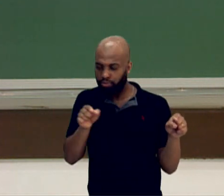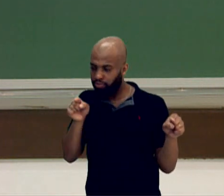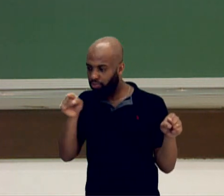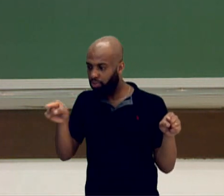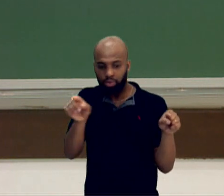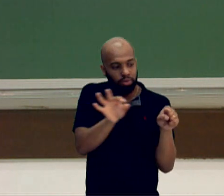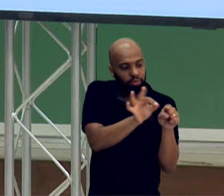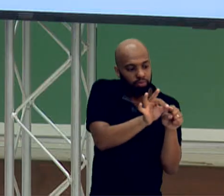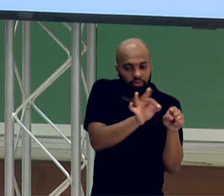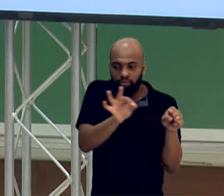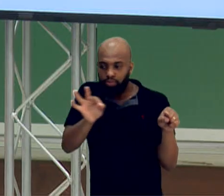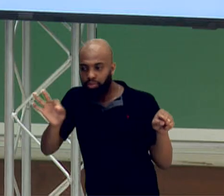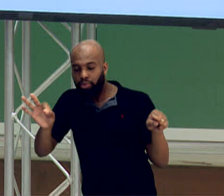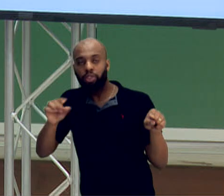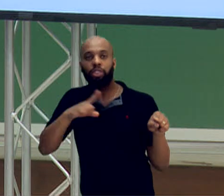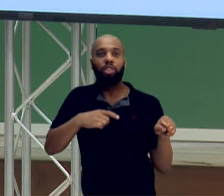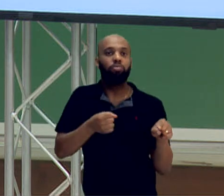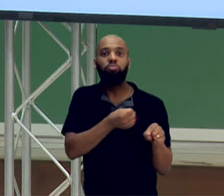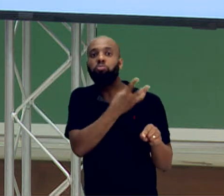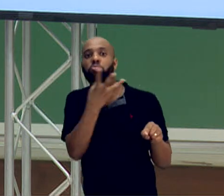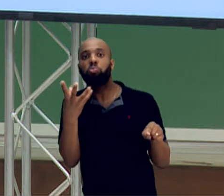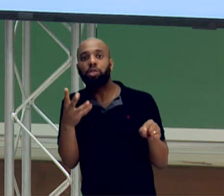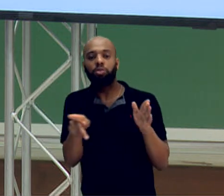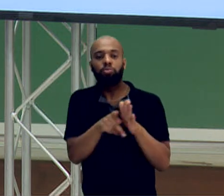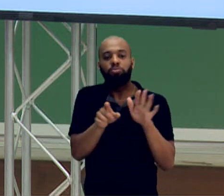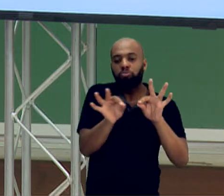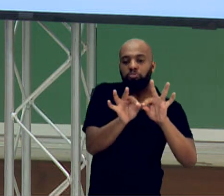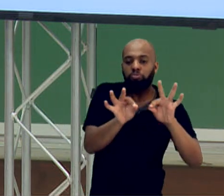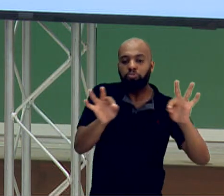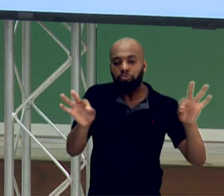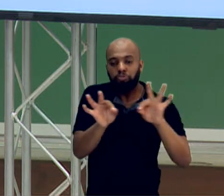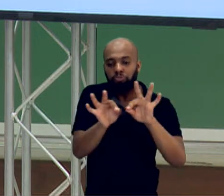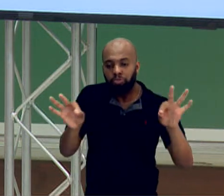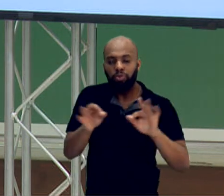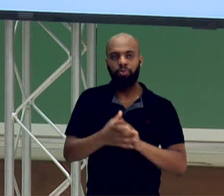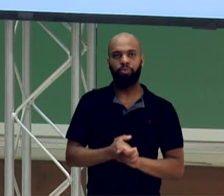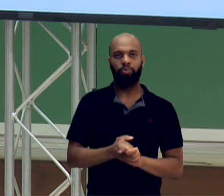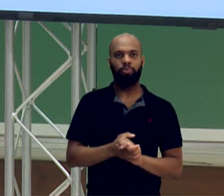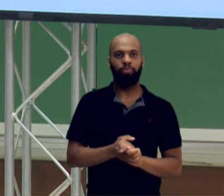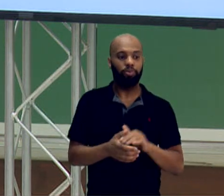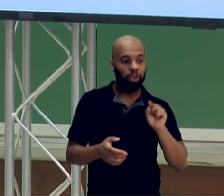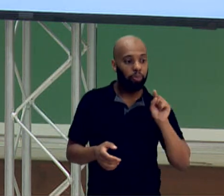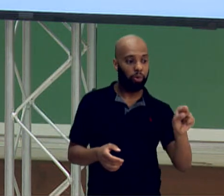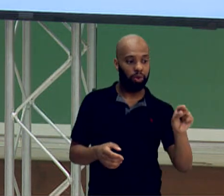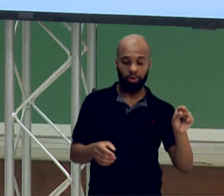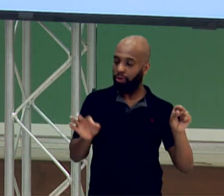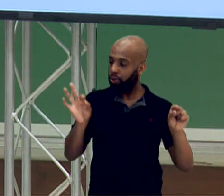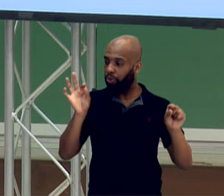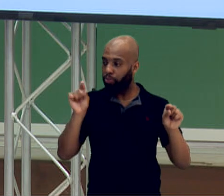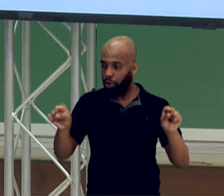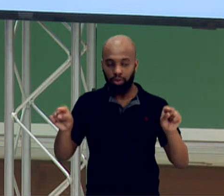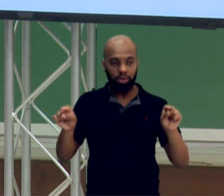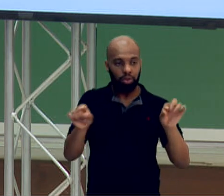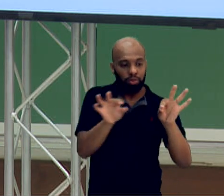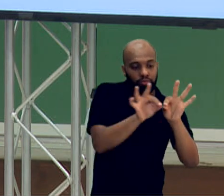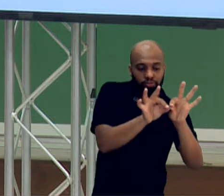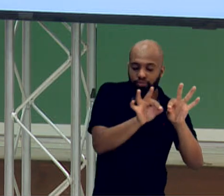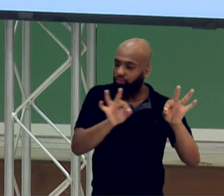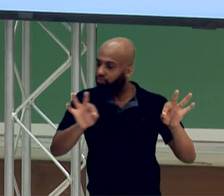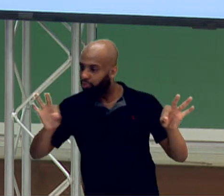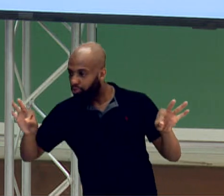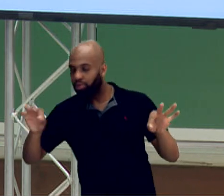funcionalidade, mas olha lá a nossa régua lá da escola, não é? Que tem aí dentro do penal de vocês. Tem uma trena e tem uma